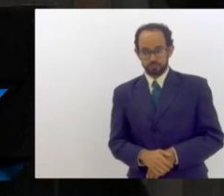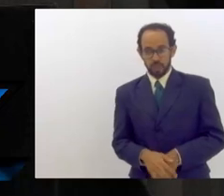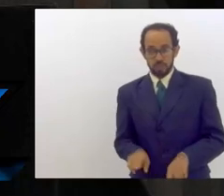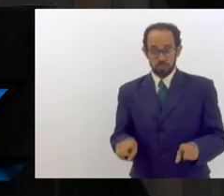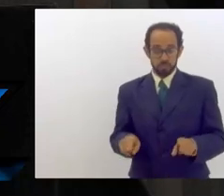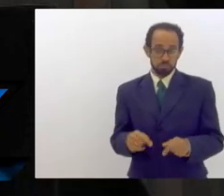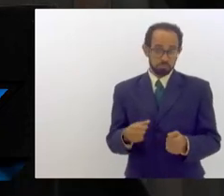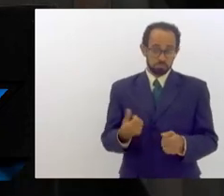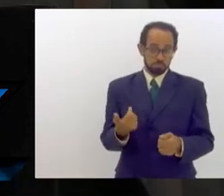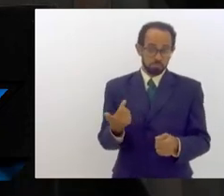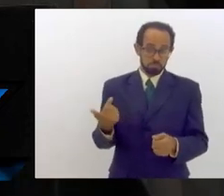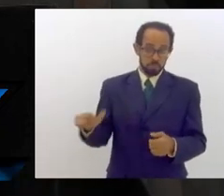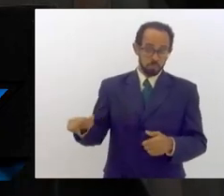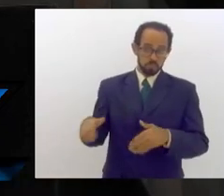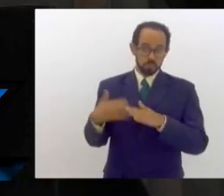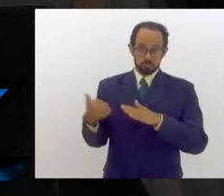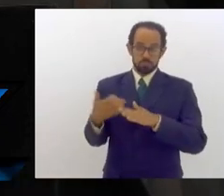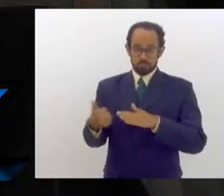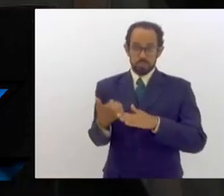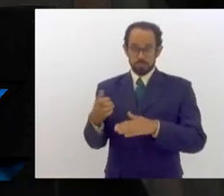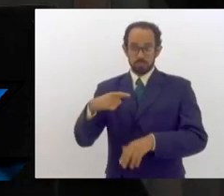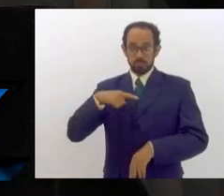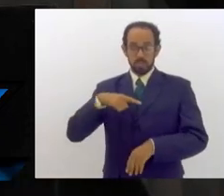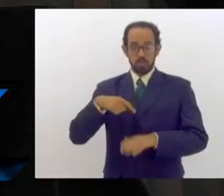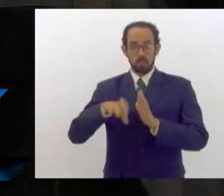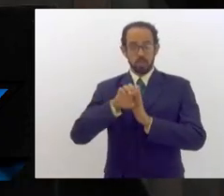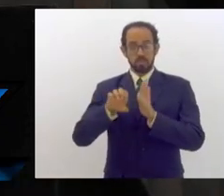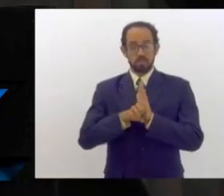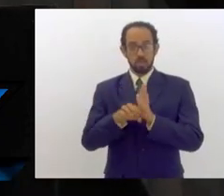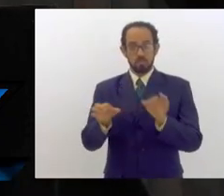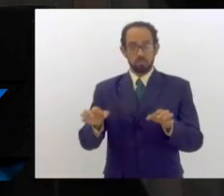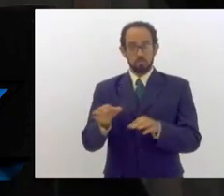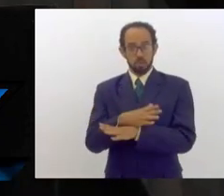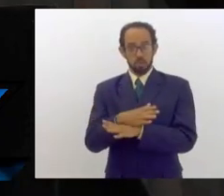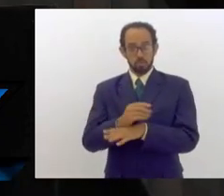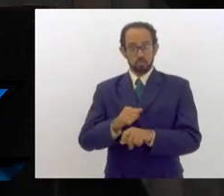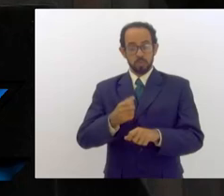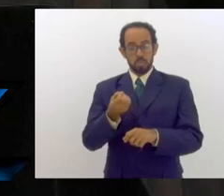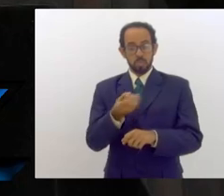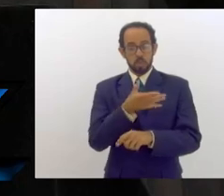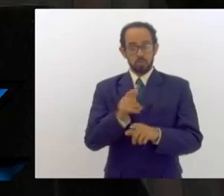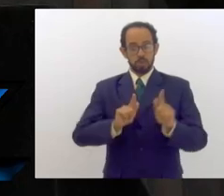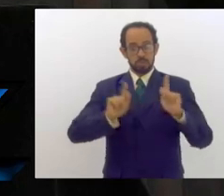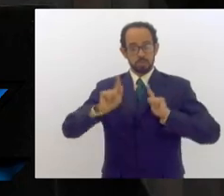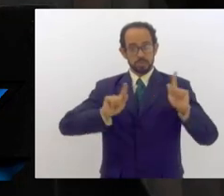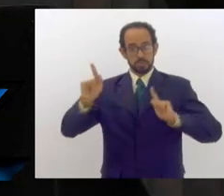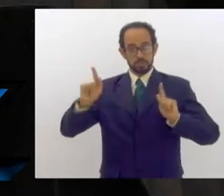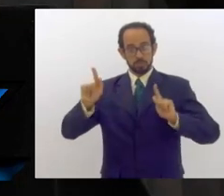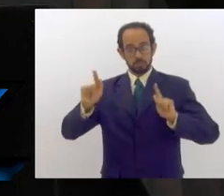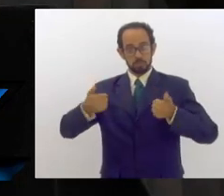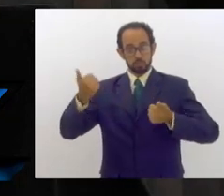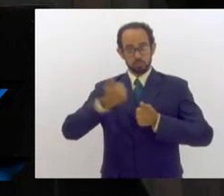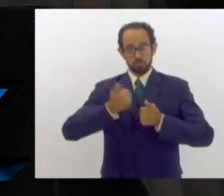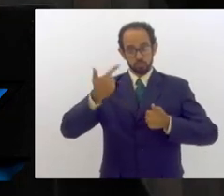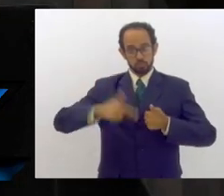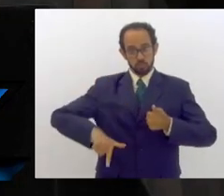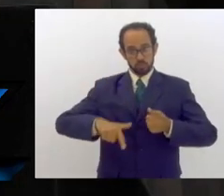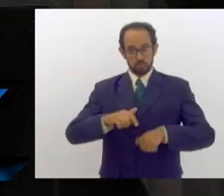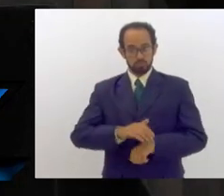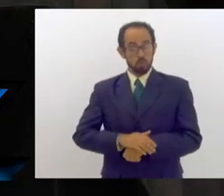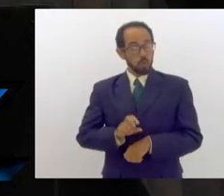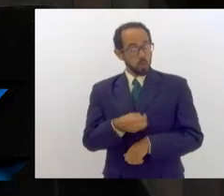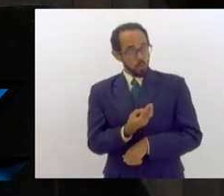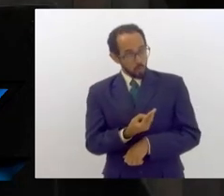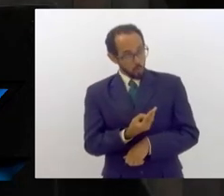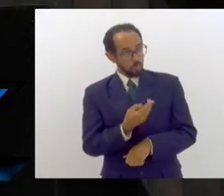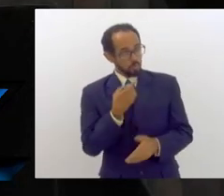tem um edital pronto e uma nova licitação para botar outra ou deputada Verônica